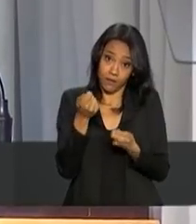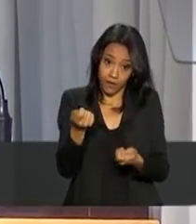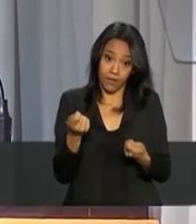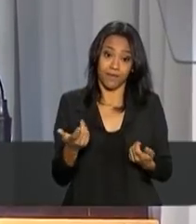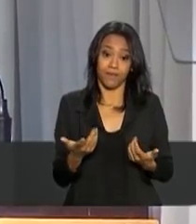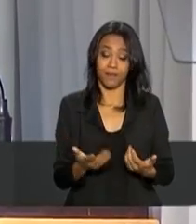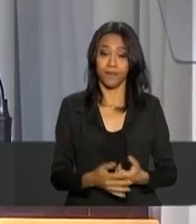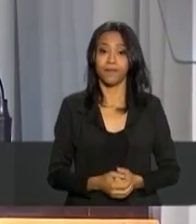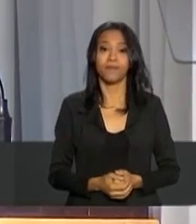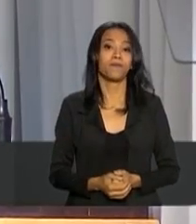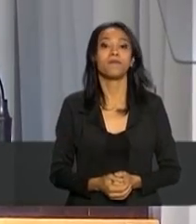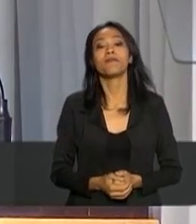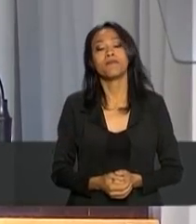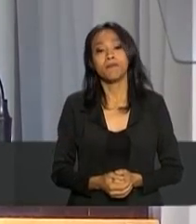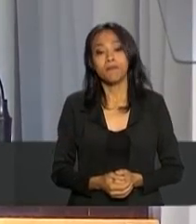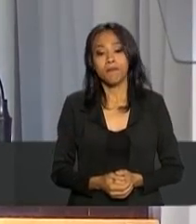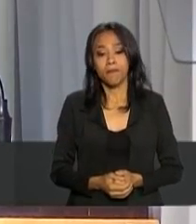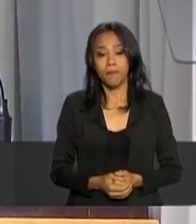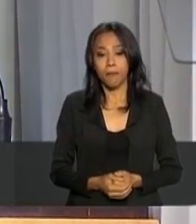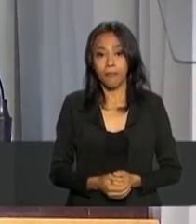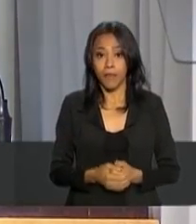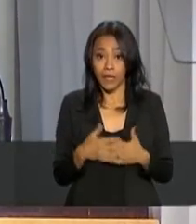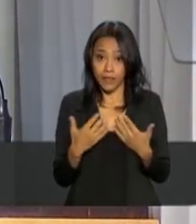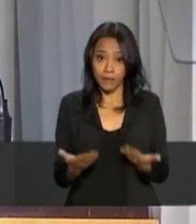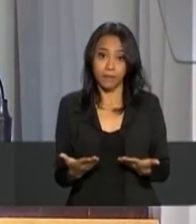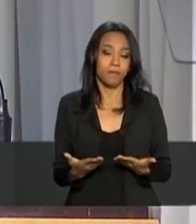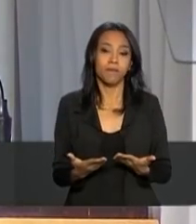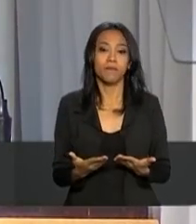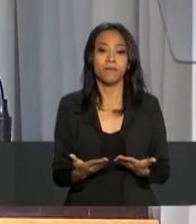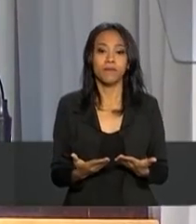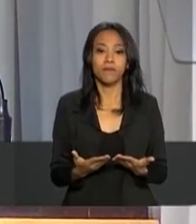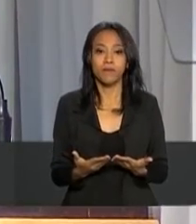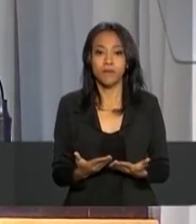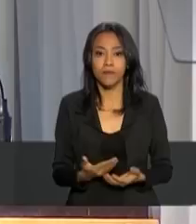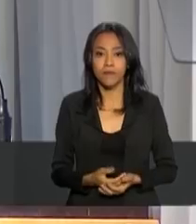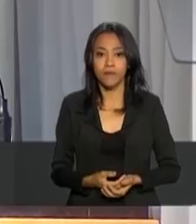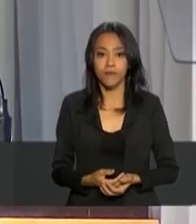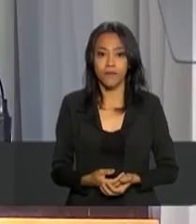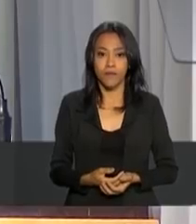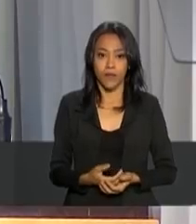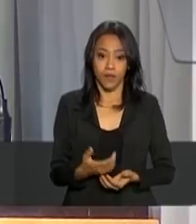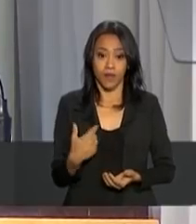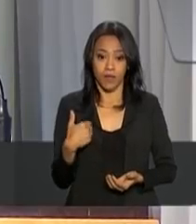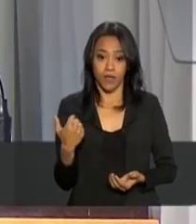aí. Vamos tentar. Bom, mas então, disse eu, um pouco